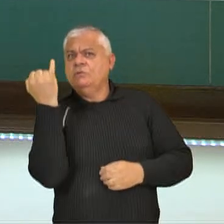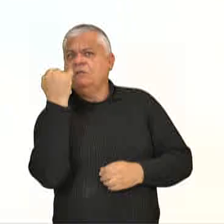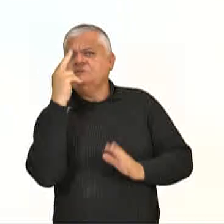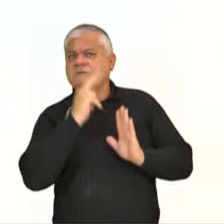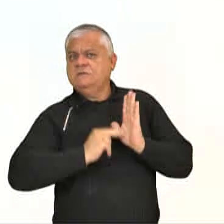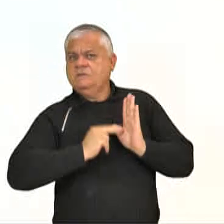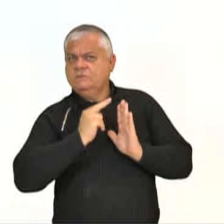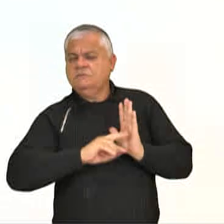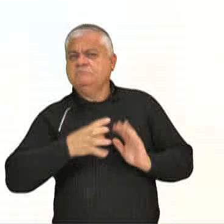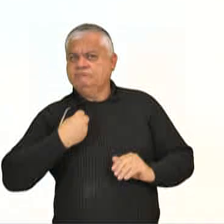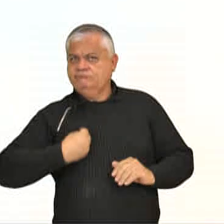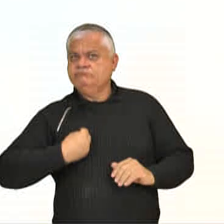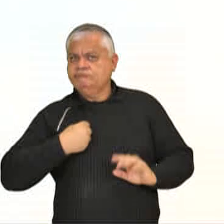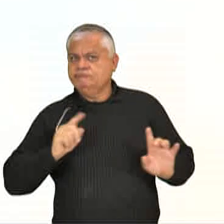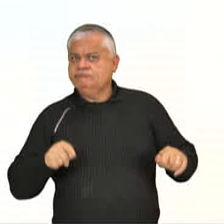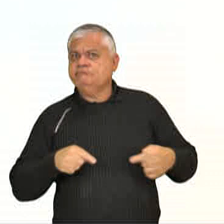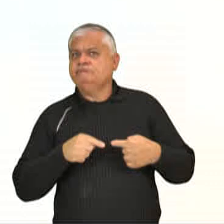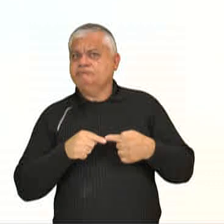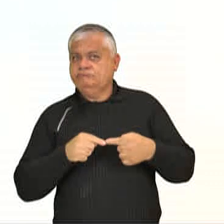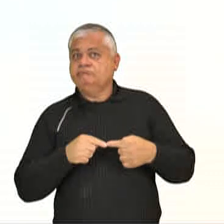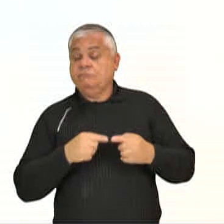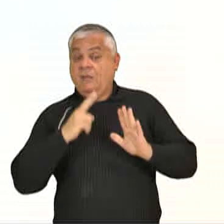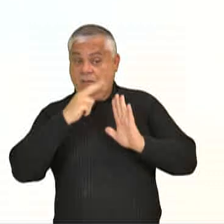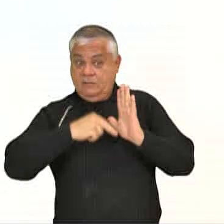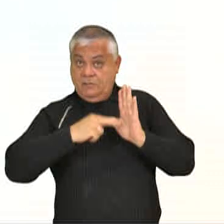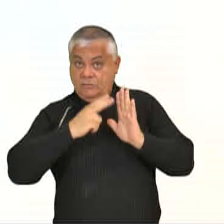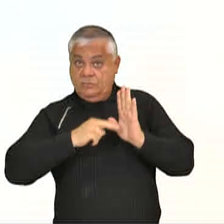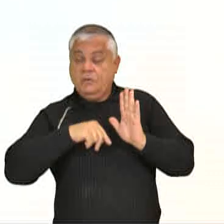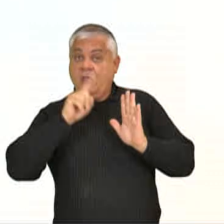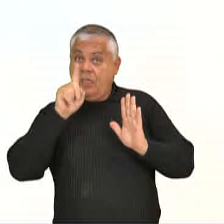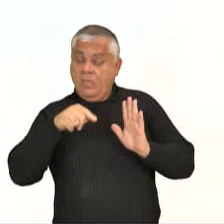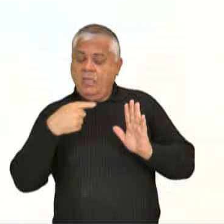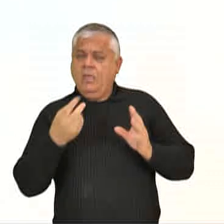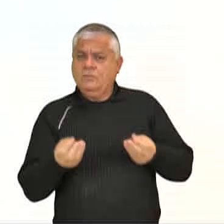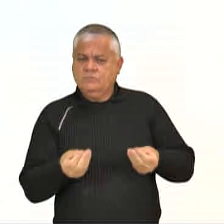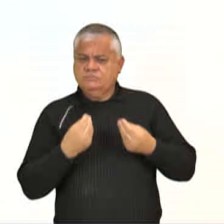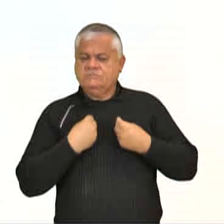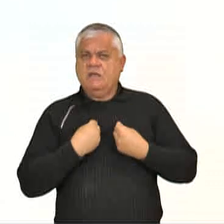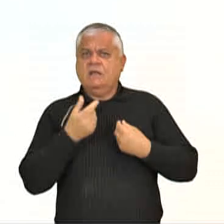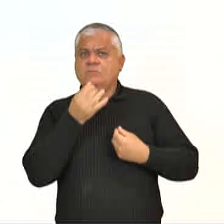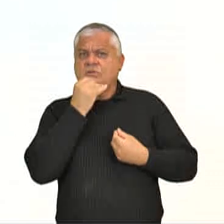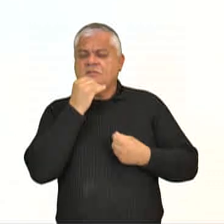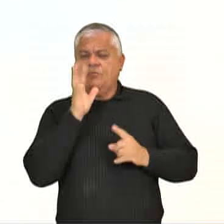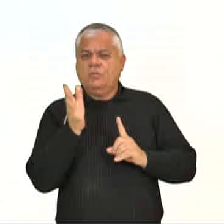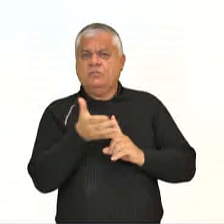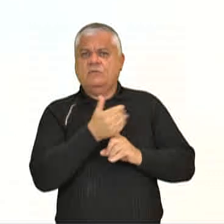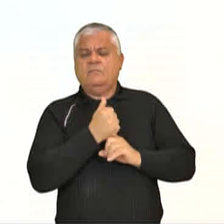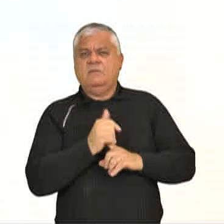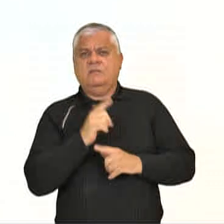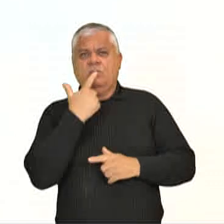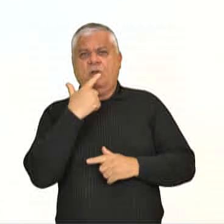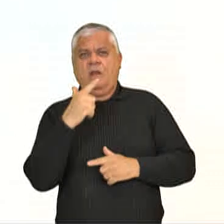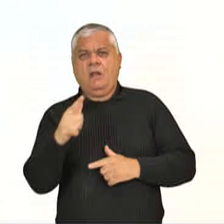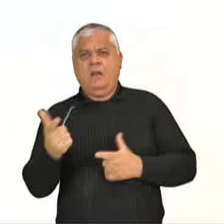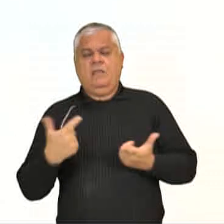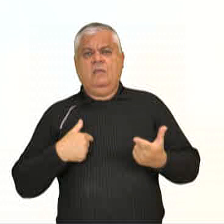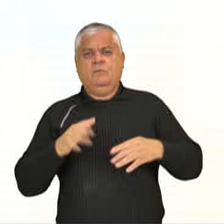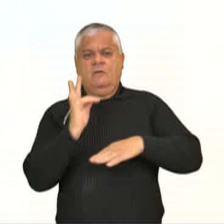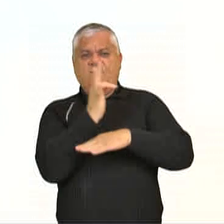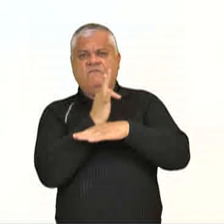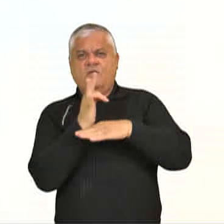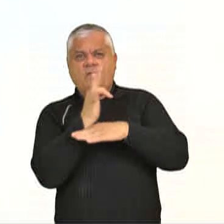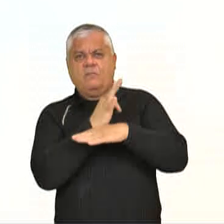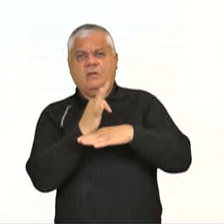leitura na nossa vida, né? A leitura, afinal de contas, nos permite refinar nosso domínio de língua no trato com diferentes gêneros